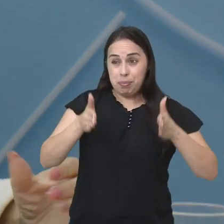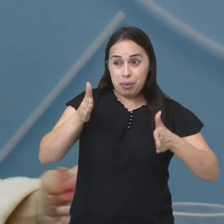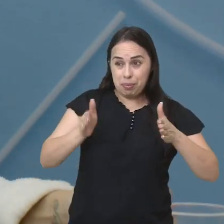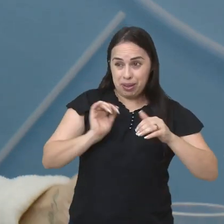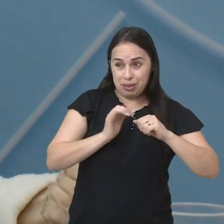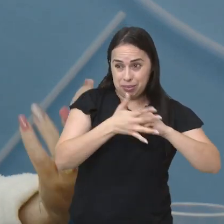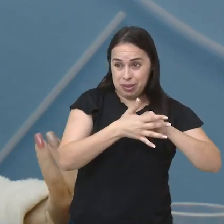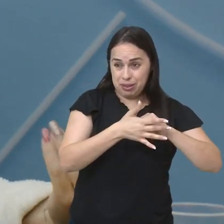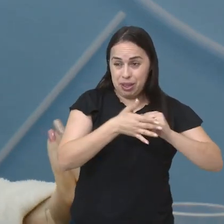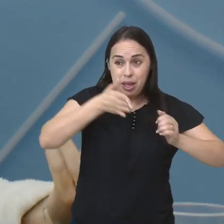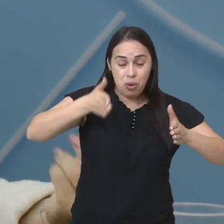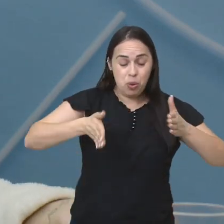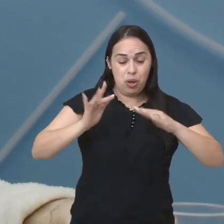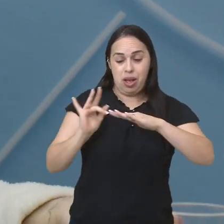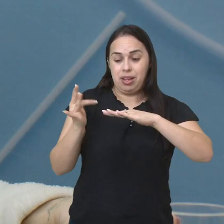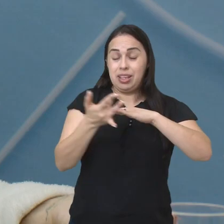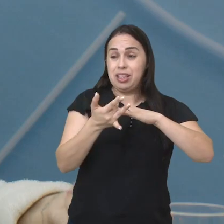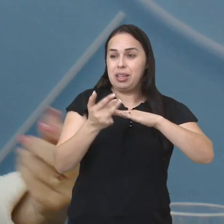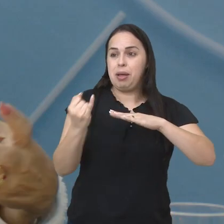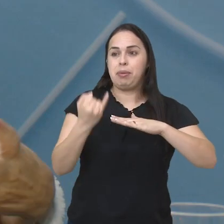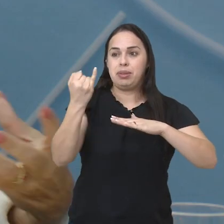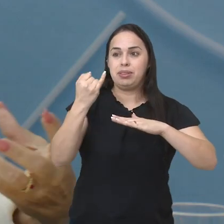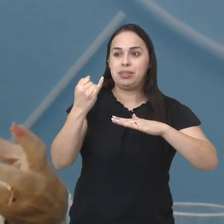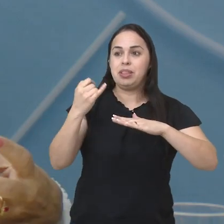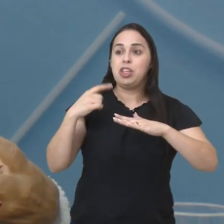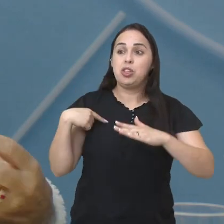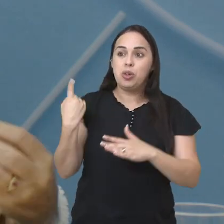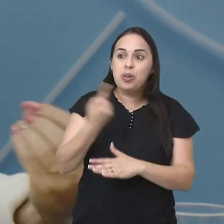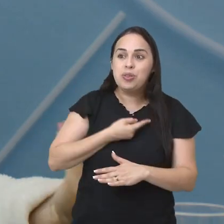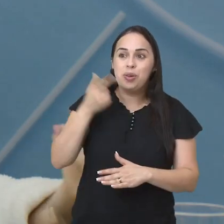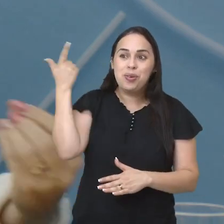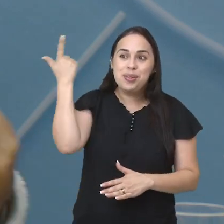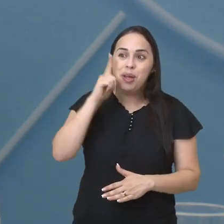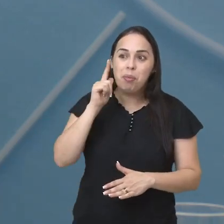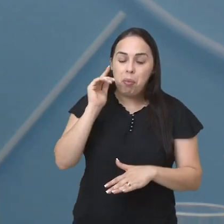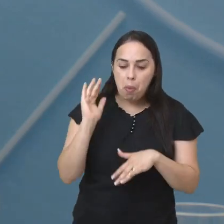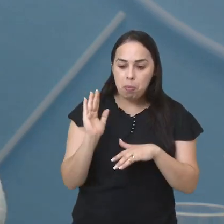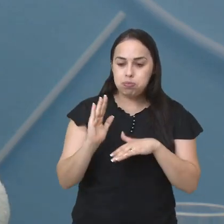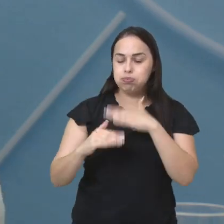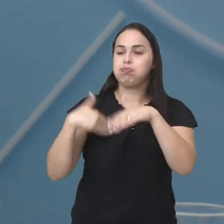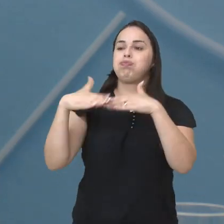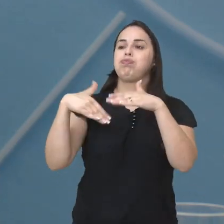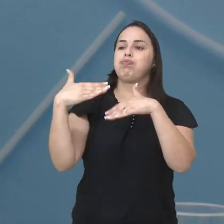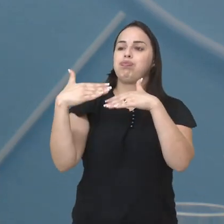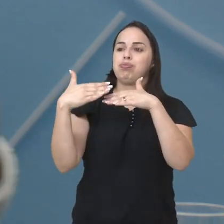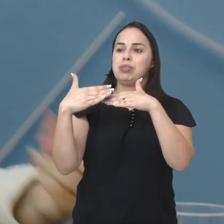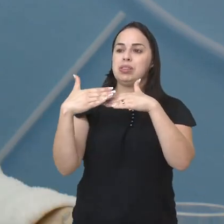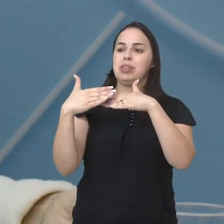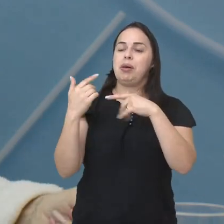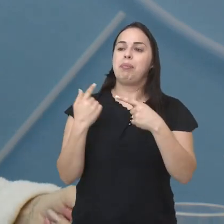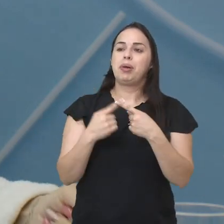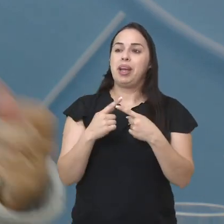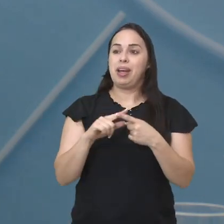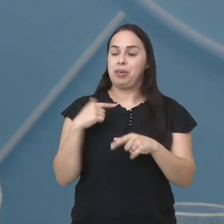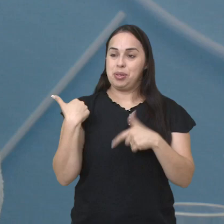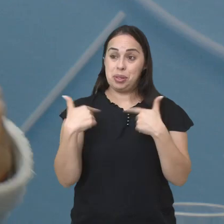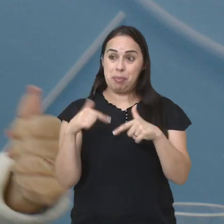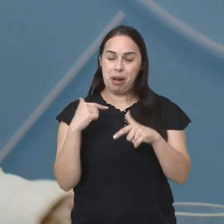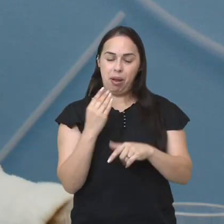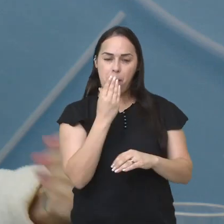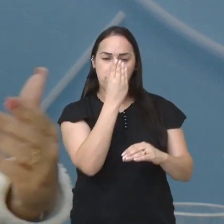pandemia. Foi onde nós ganhamos muita força, porque o nosso trabalho foi voltado totalmente através de rede social.